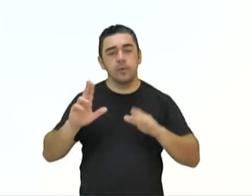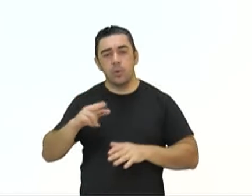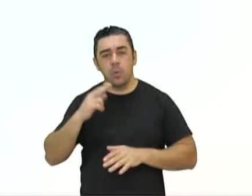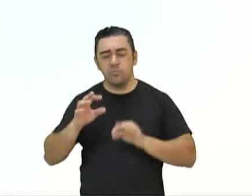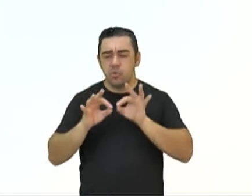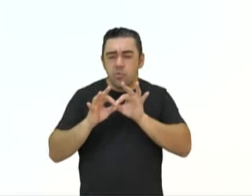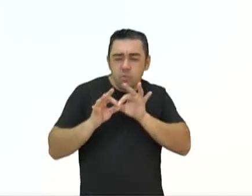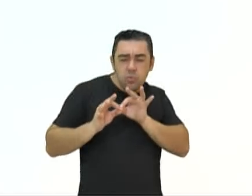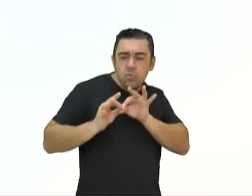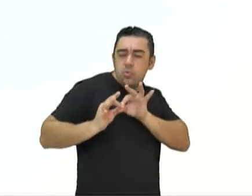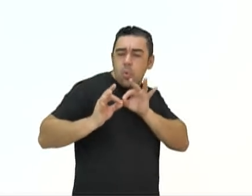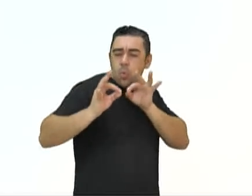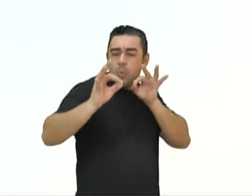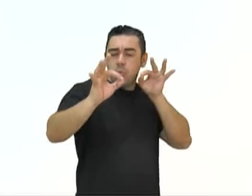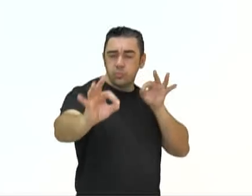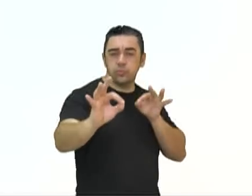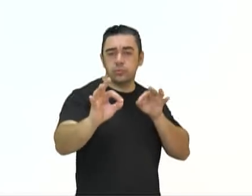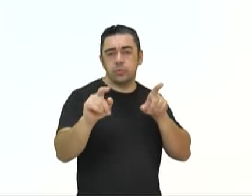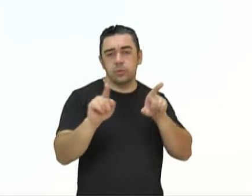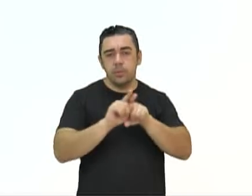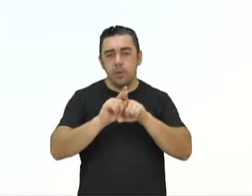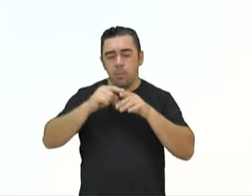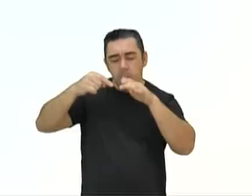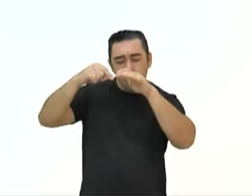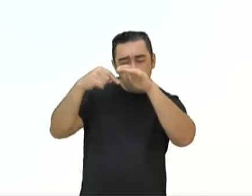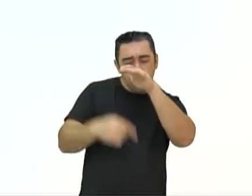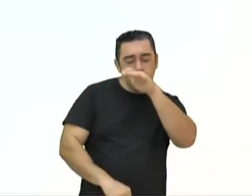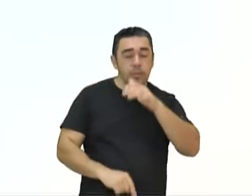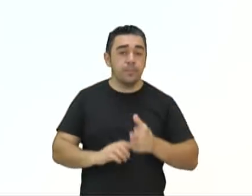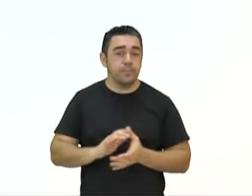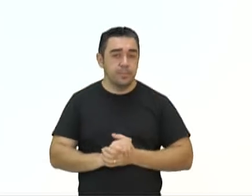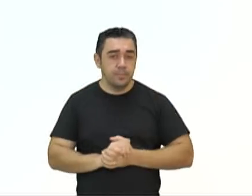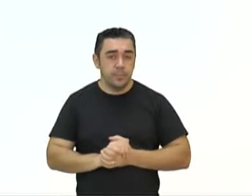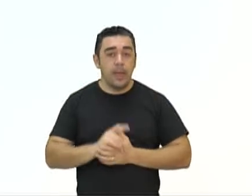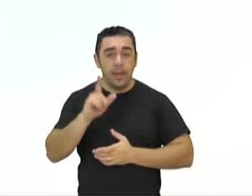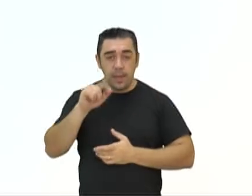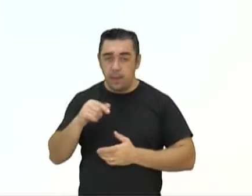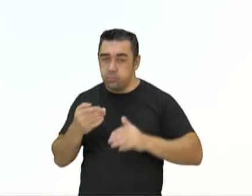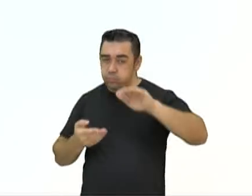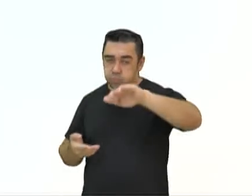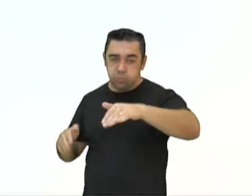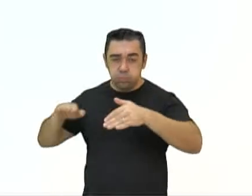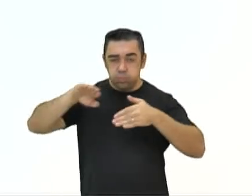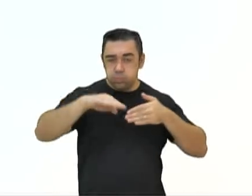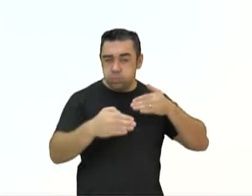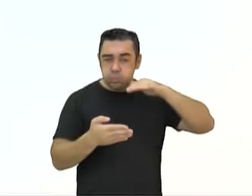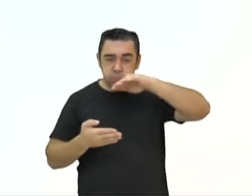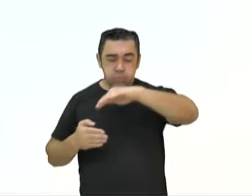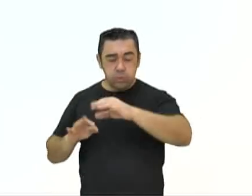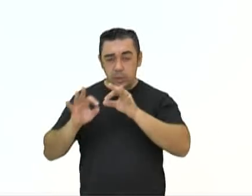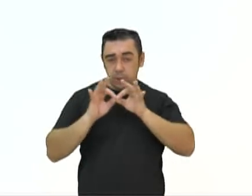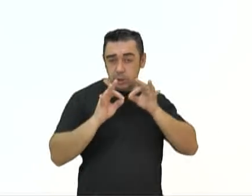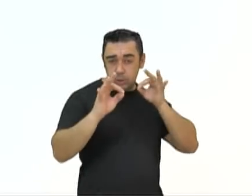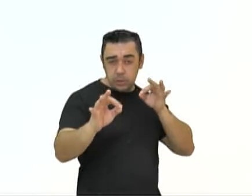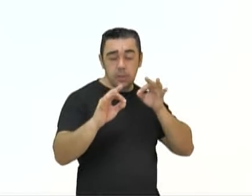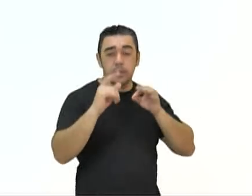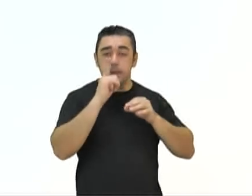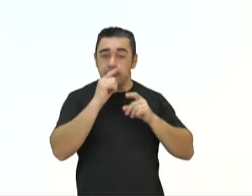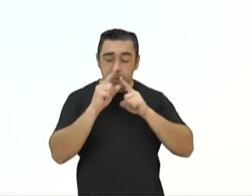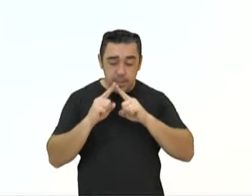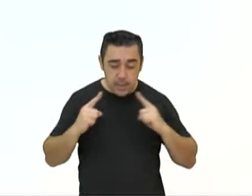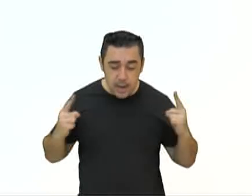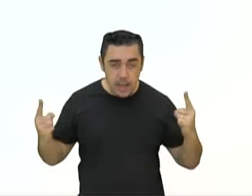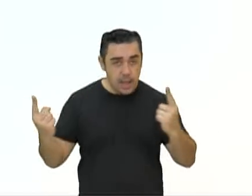longa distância ou natação de fundo. A natação de grandes distâncias realizada em lagos, rios ou